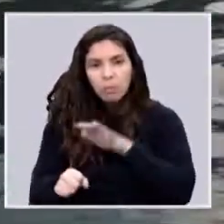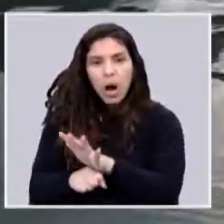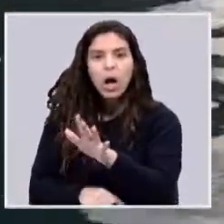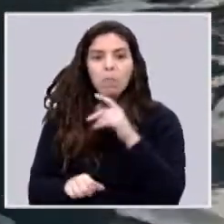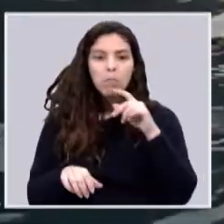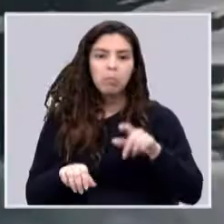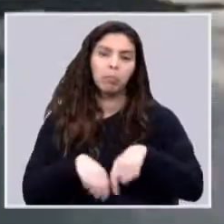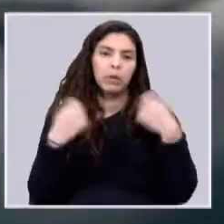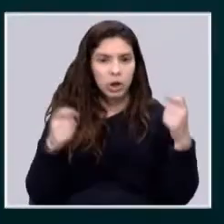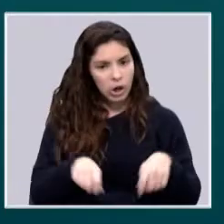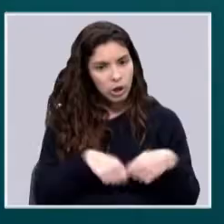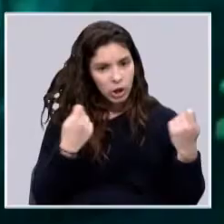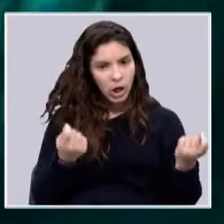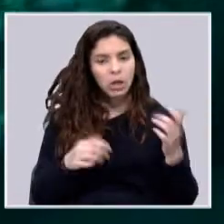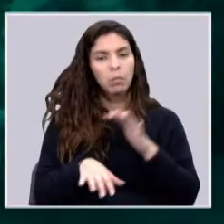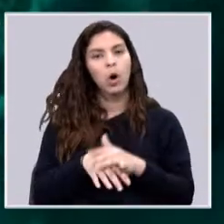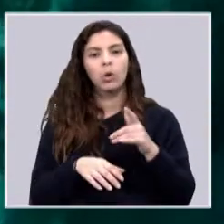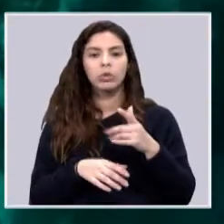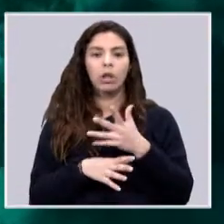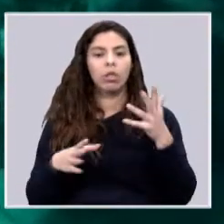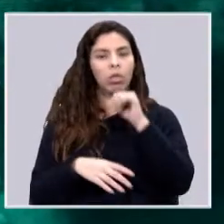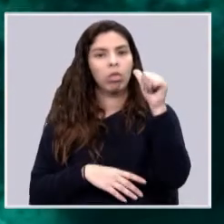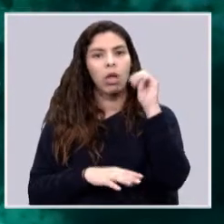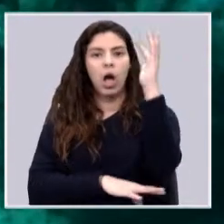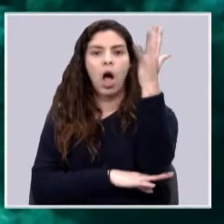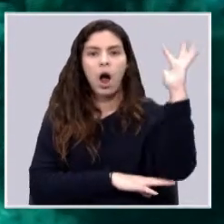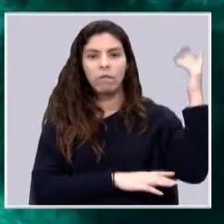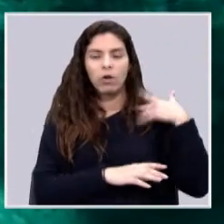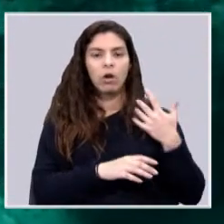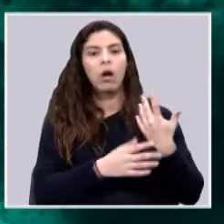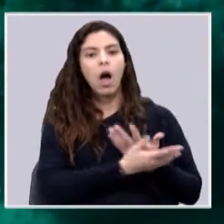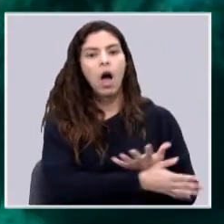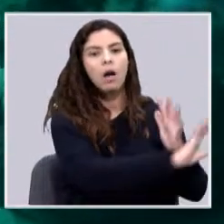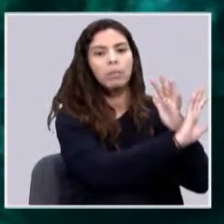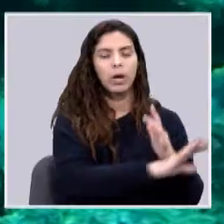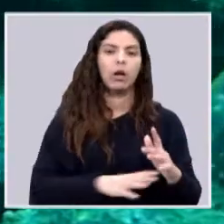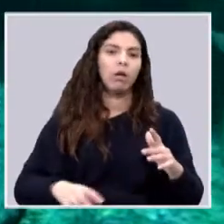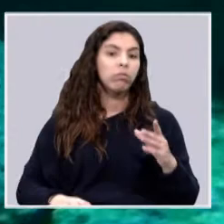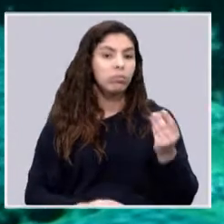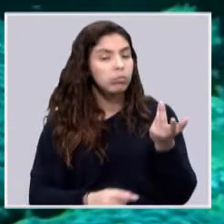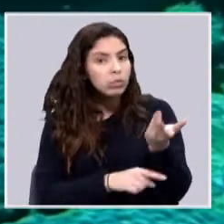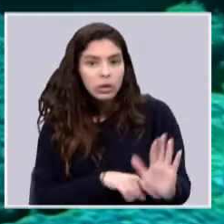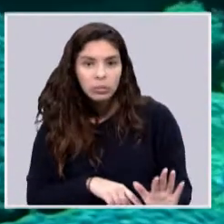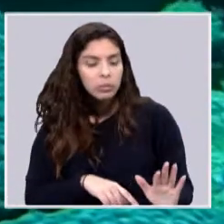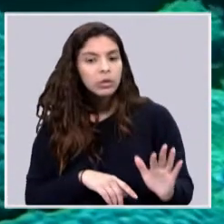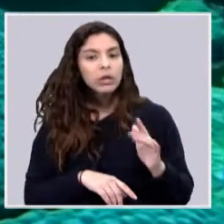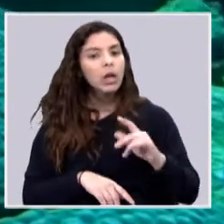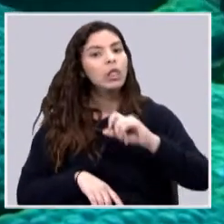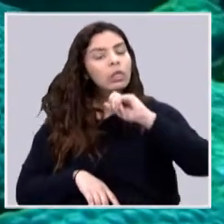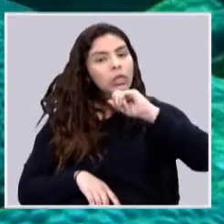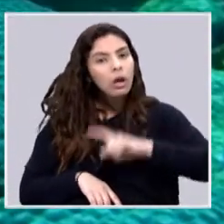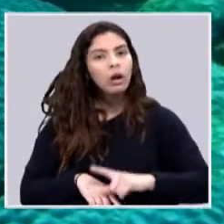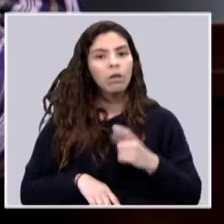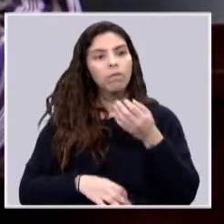espécies que estão a perder-se por causa da atividade humana, a queimar florestas, a Amazónia. Ter